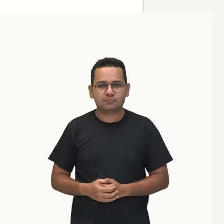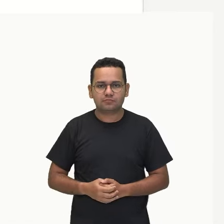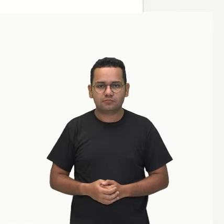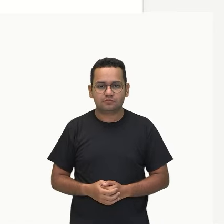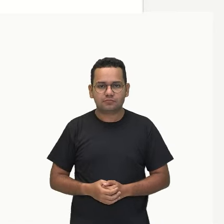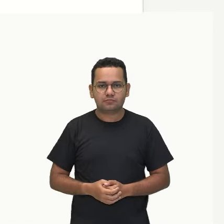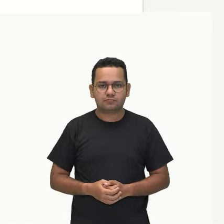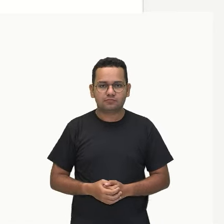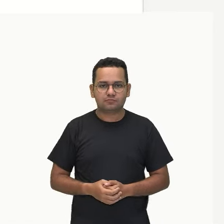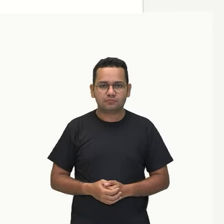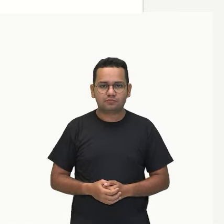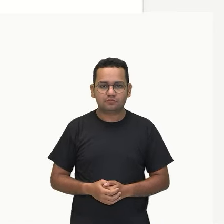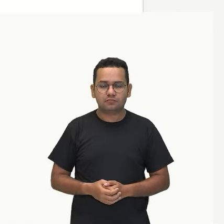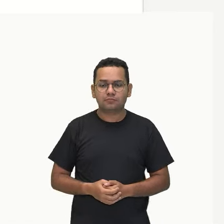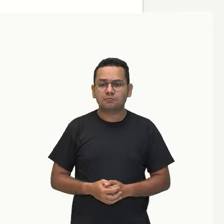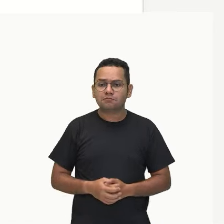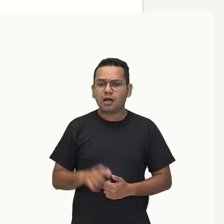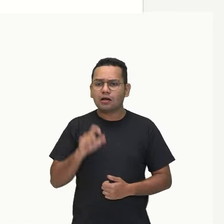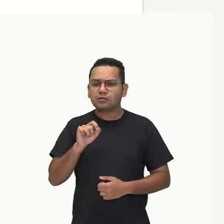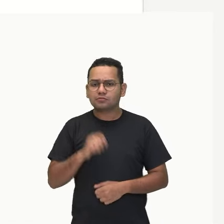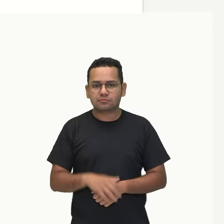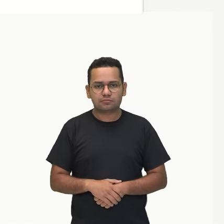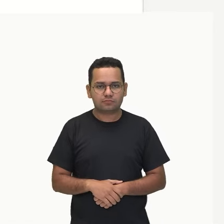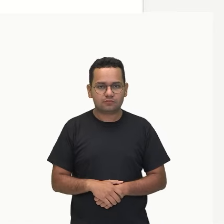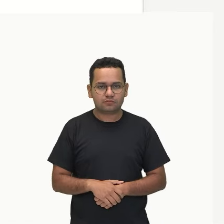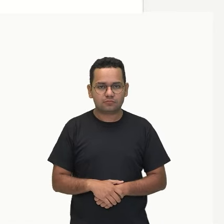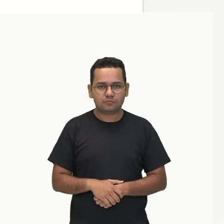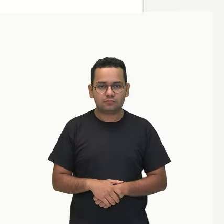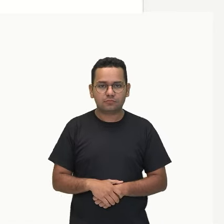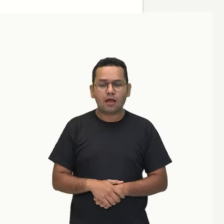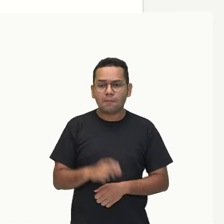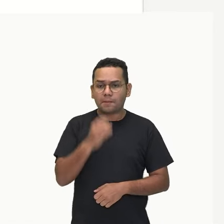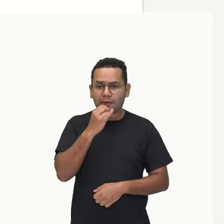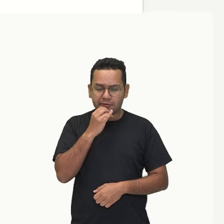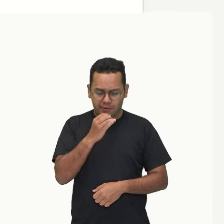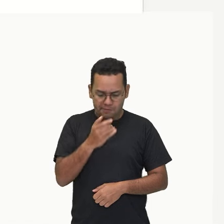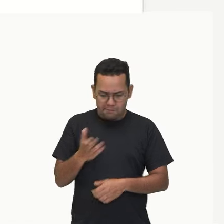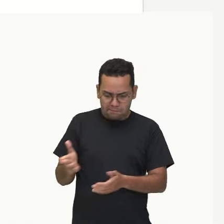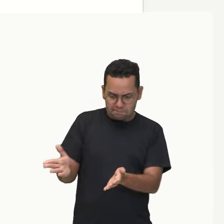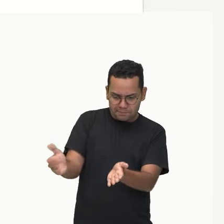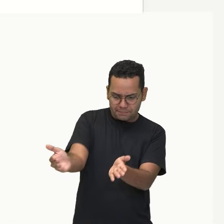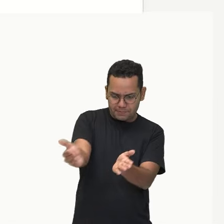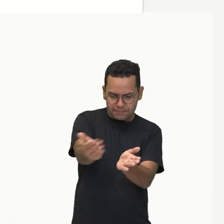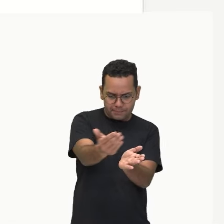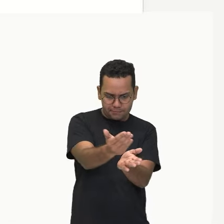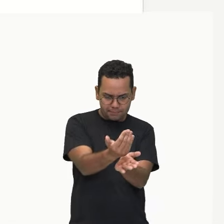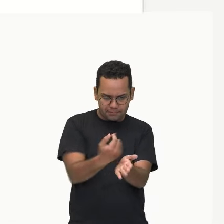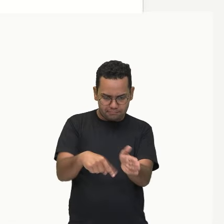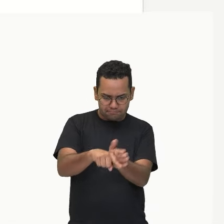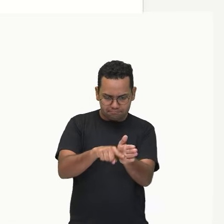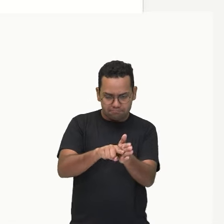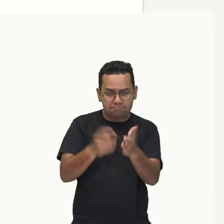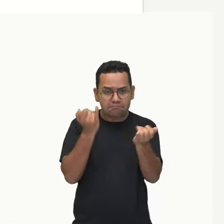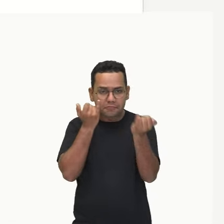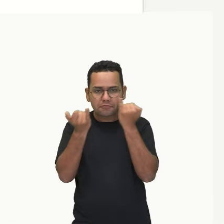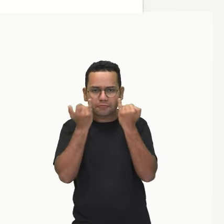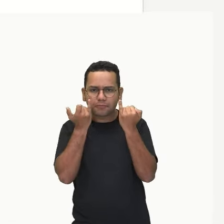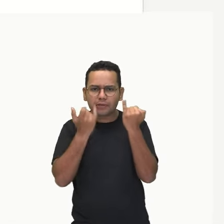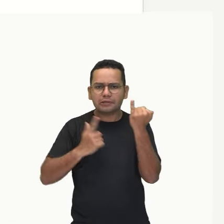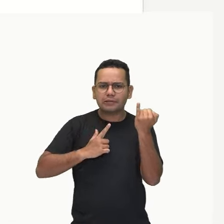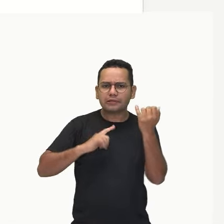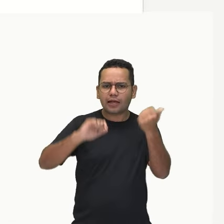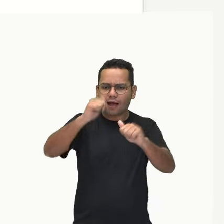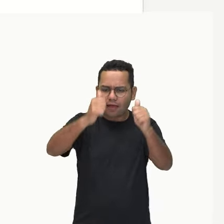informações e fatos que foram comprovados. Com base em quê? Em análises, em